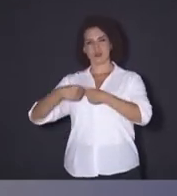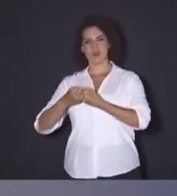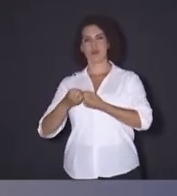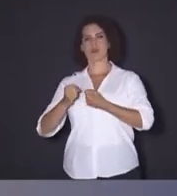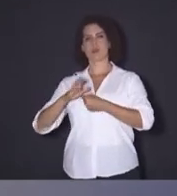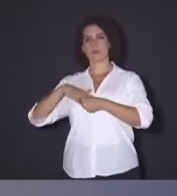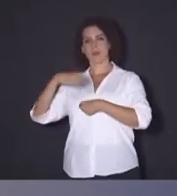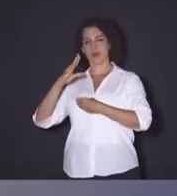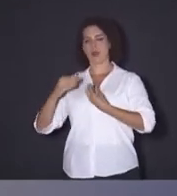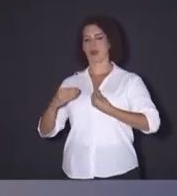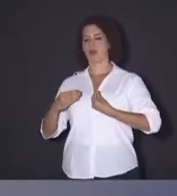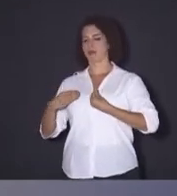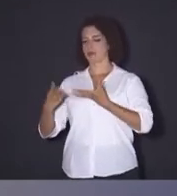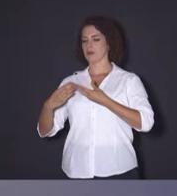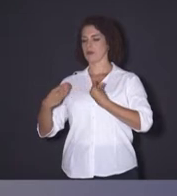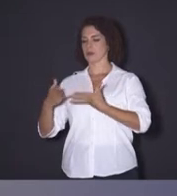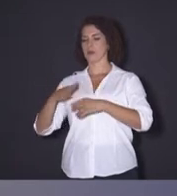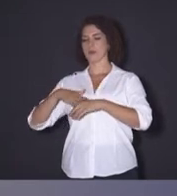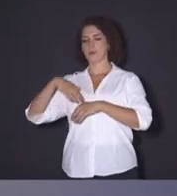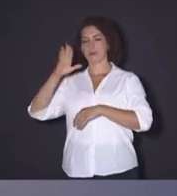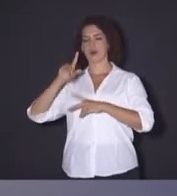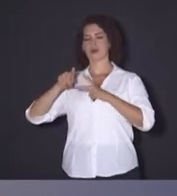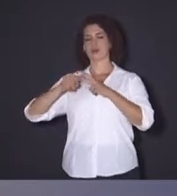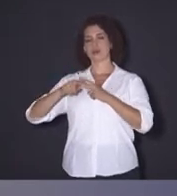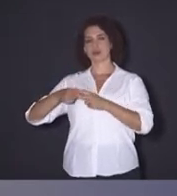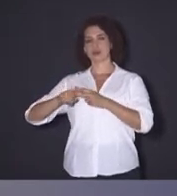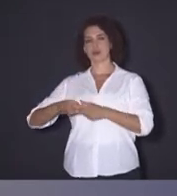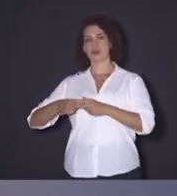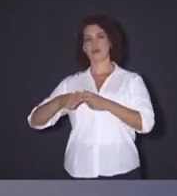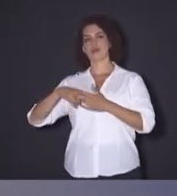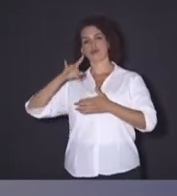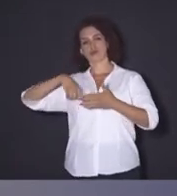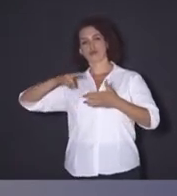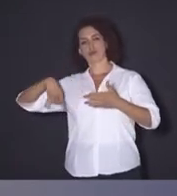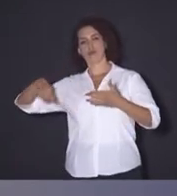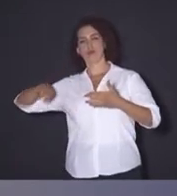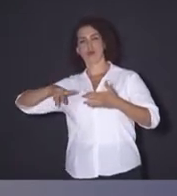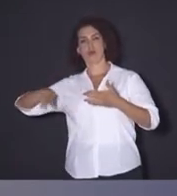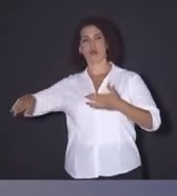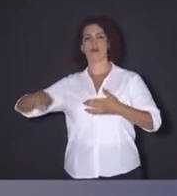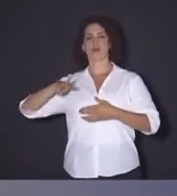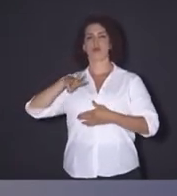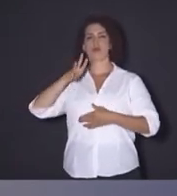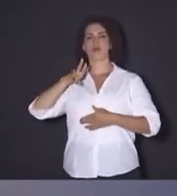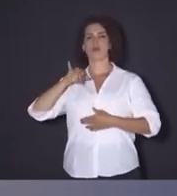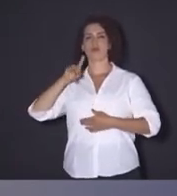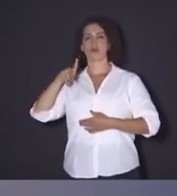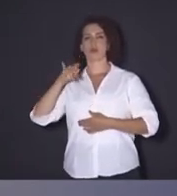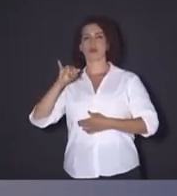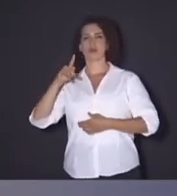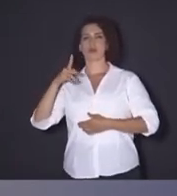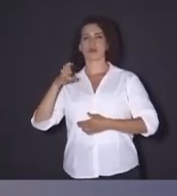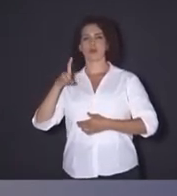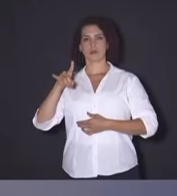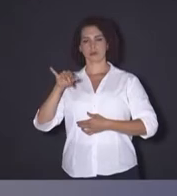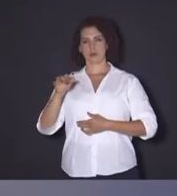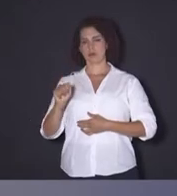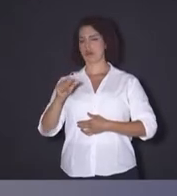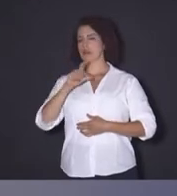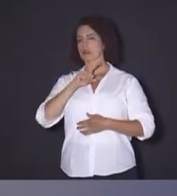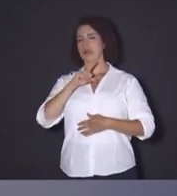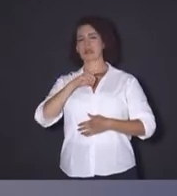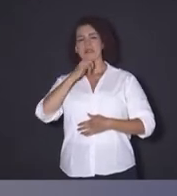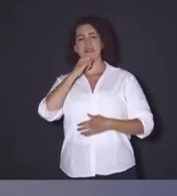com a edição de documentos na Wikipedia. São inúmeros exemplos que nós poderíamos dar, que poderiam